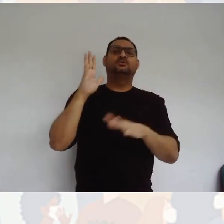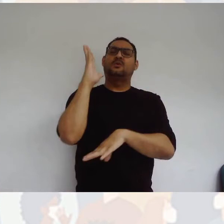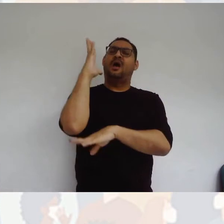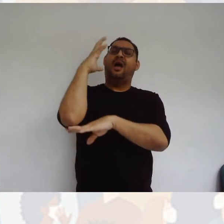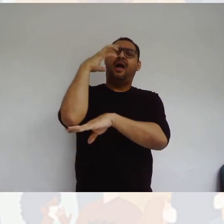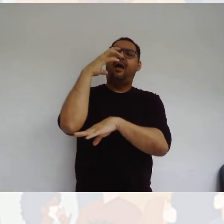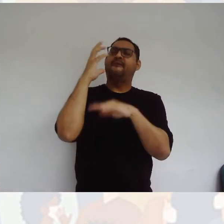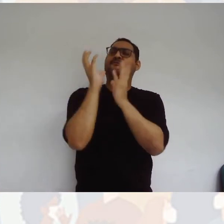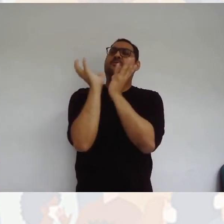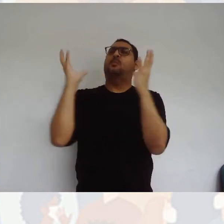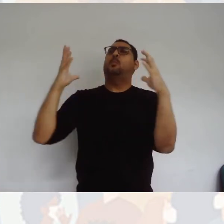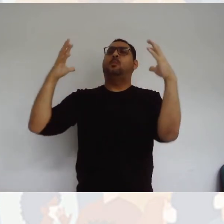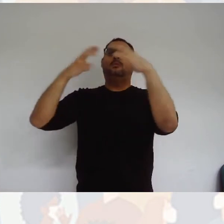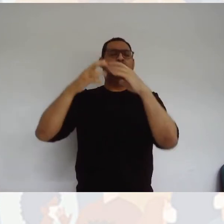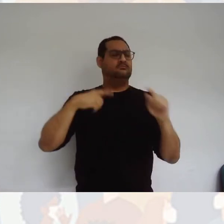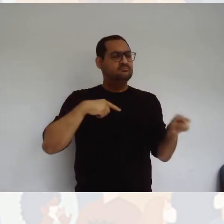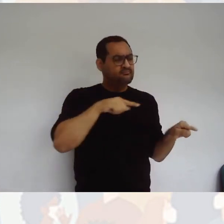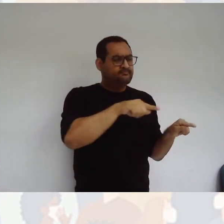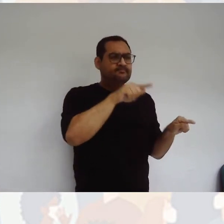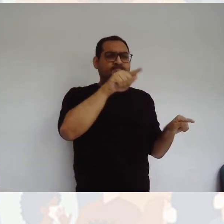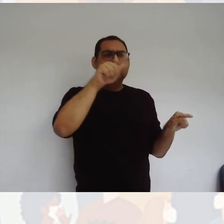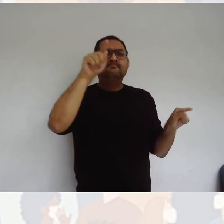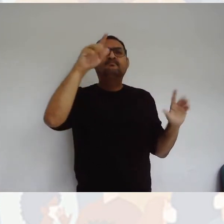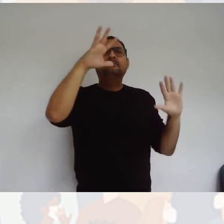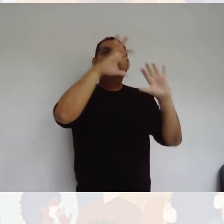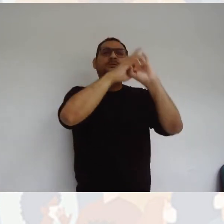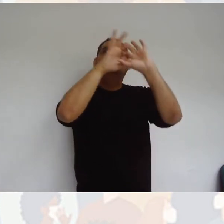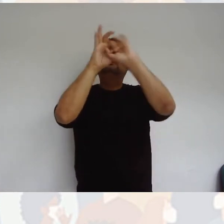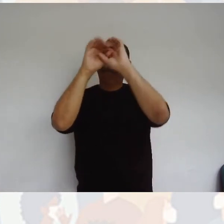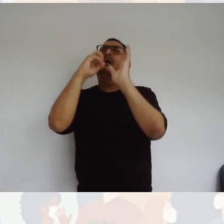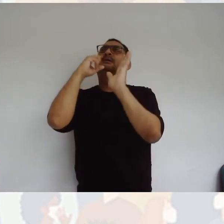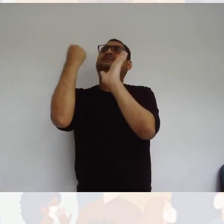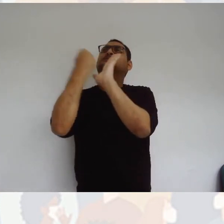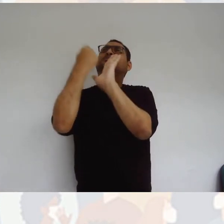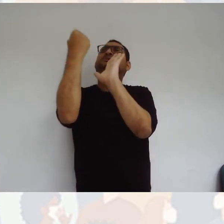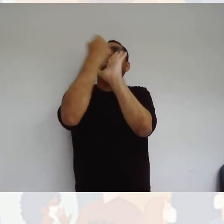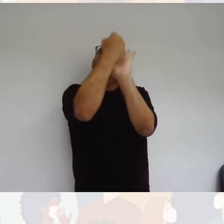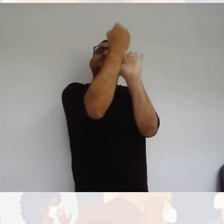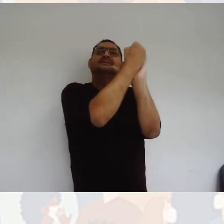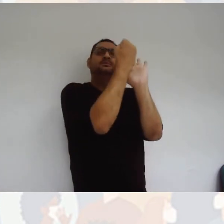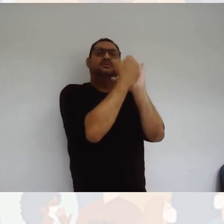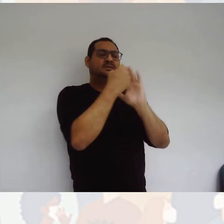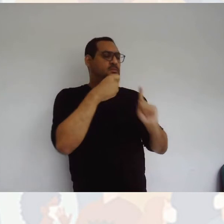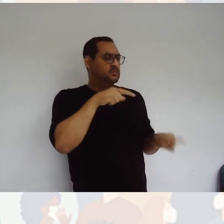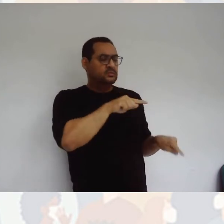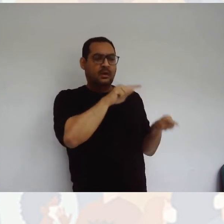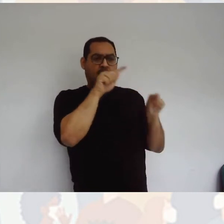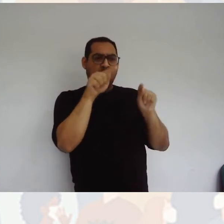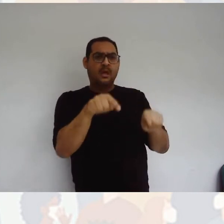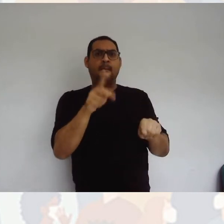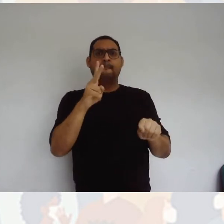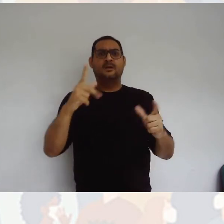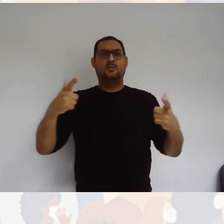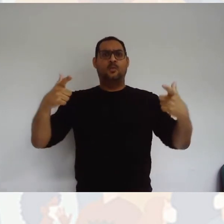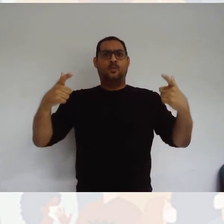essa junção desses signos, e como ele usava aquele lugar para